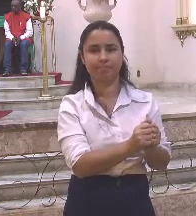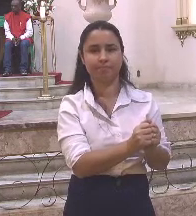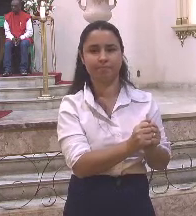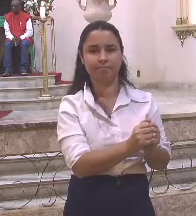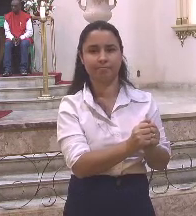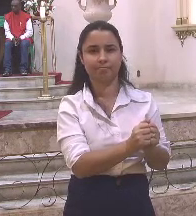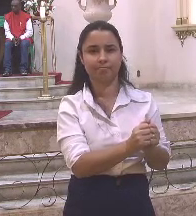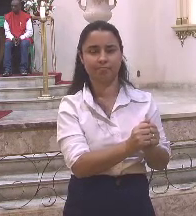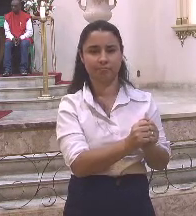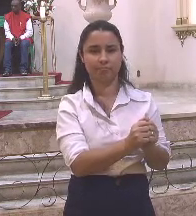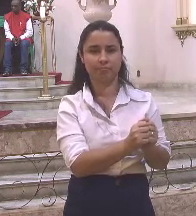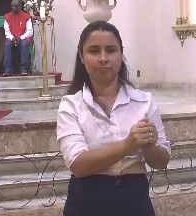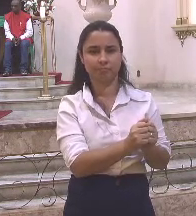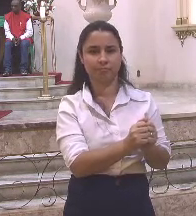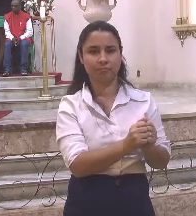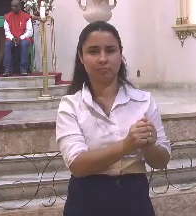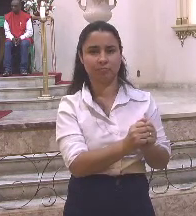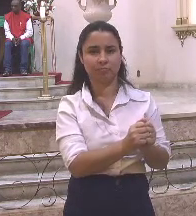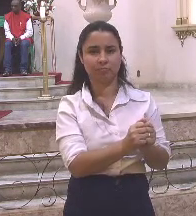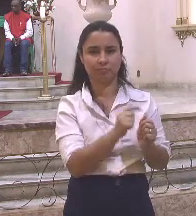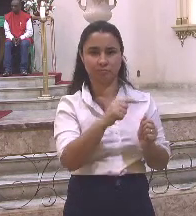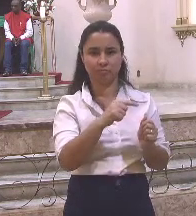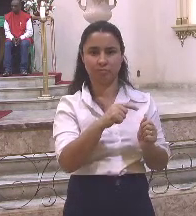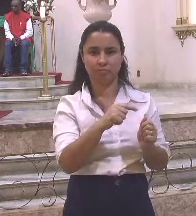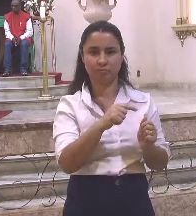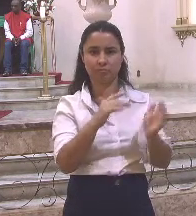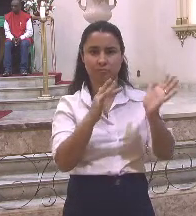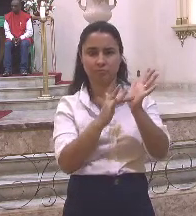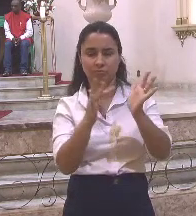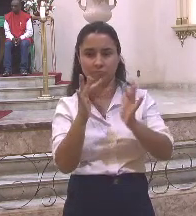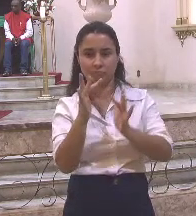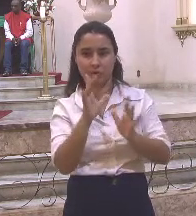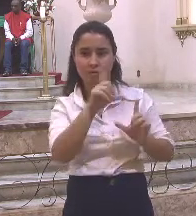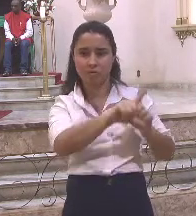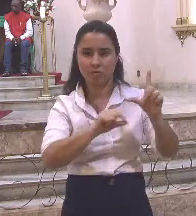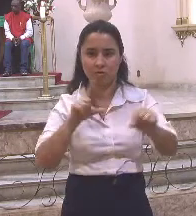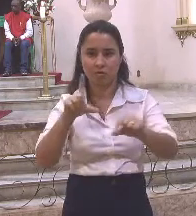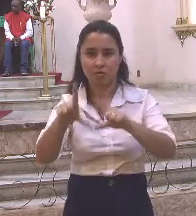próprio quem os elegeu como seu povo preferido.